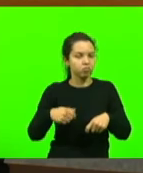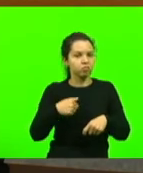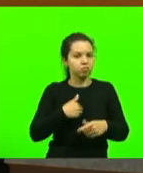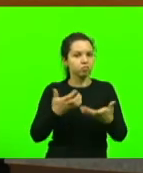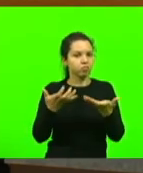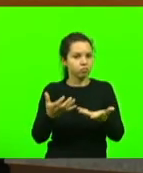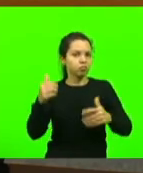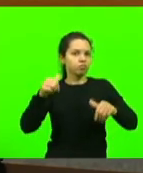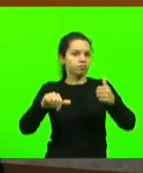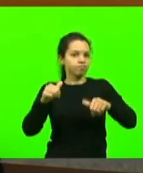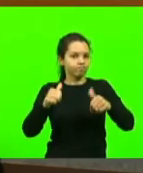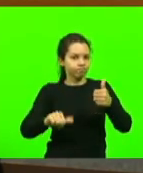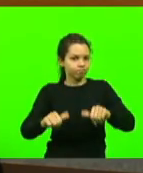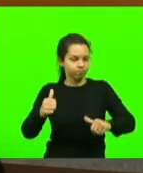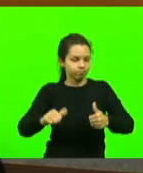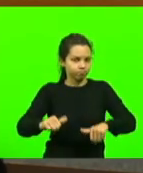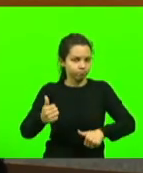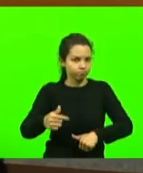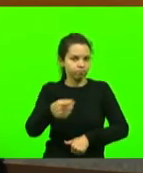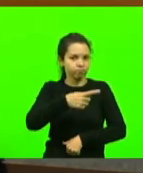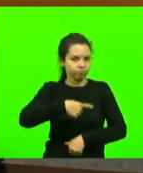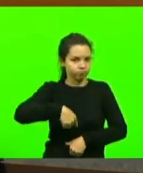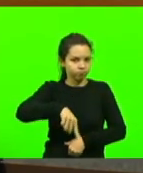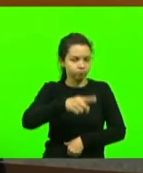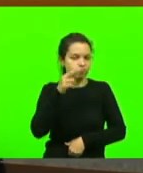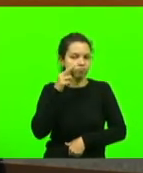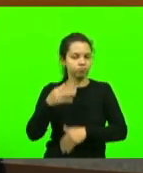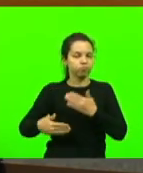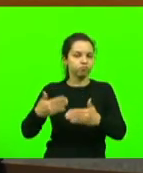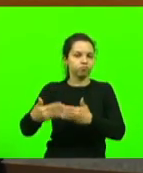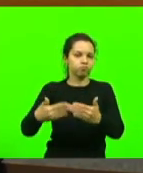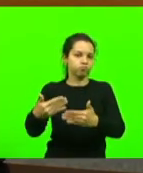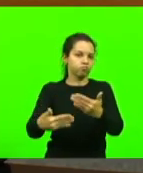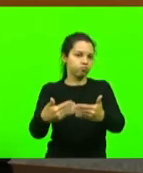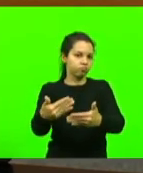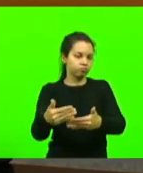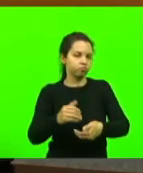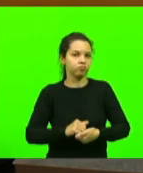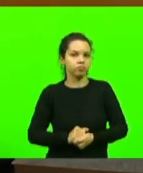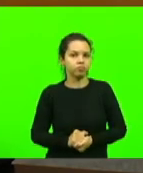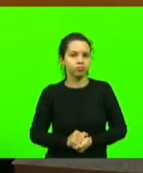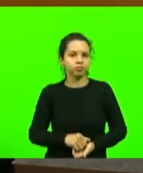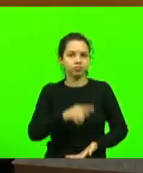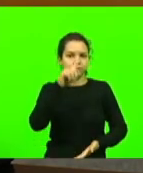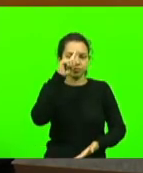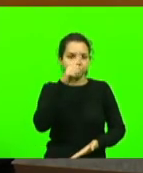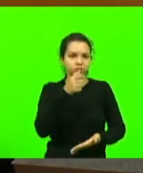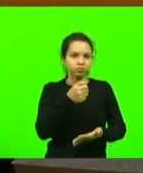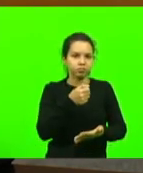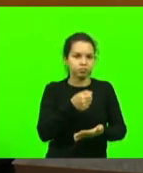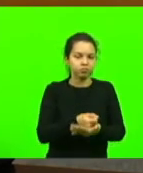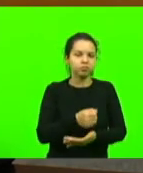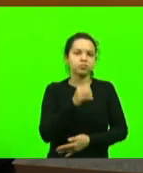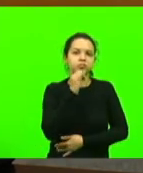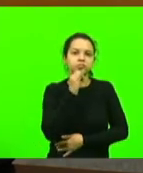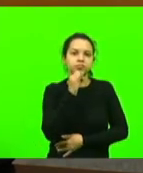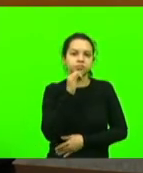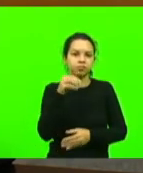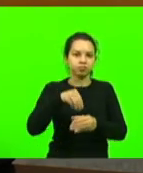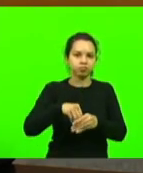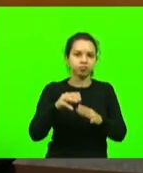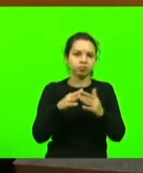gostaria que nós analisaremos o processo bom e que essa decisão dentro do por exemplo da escola